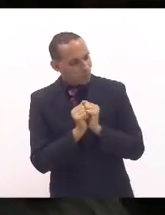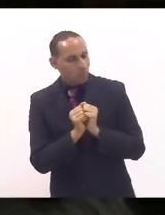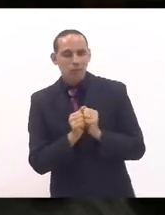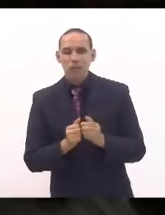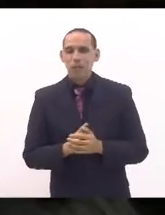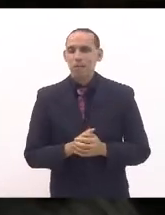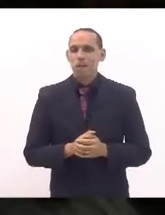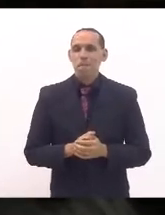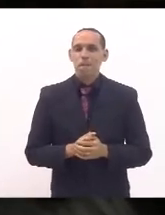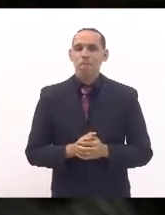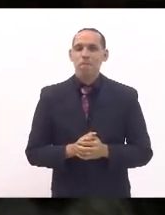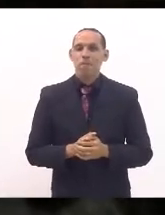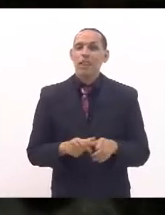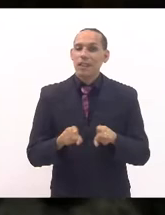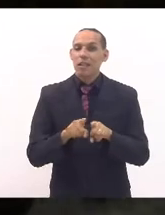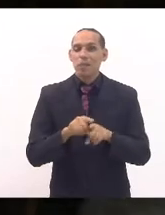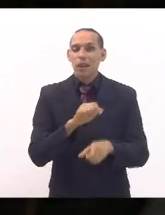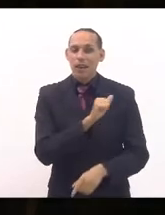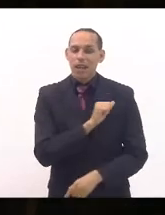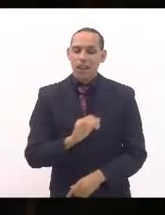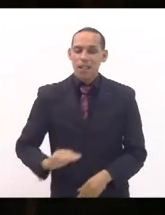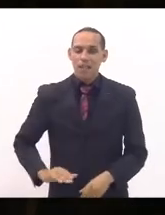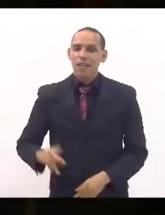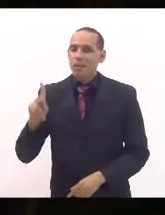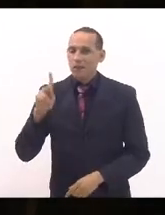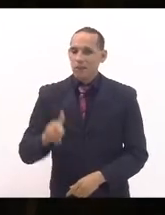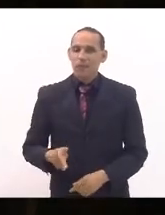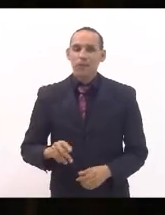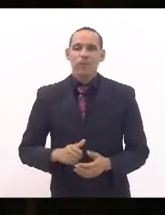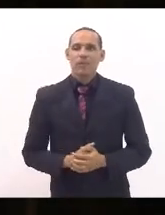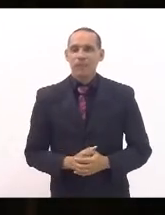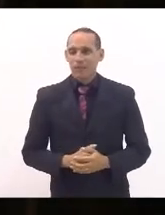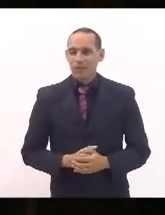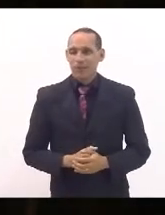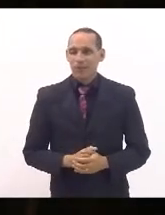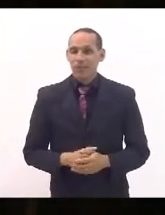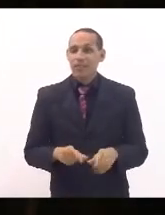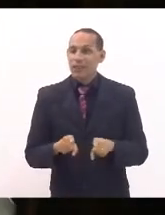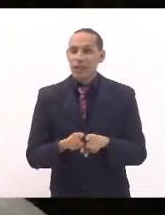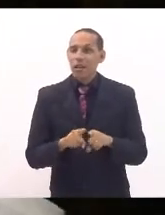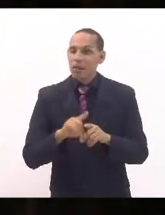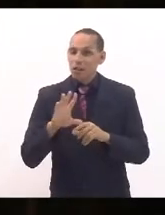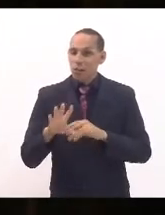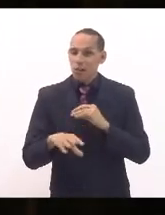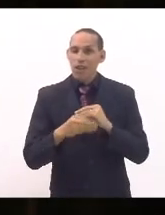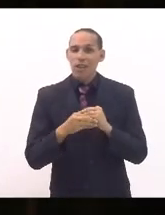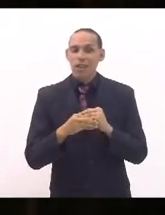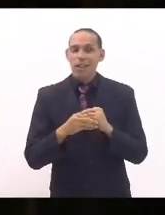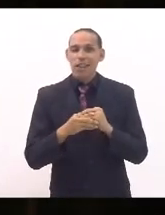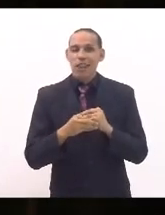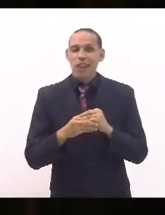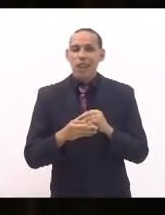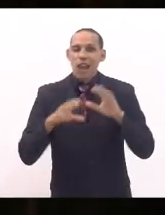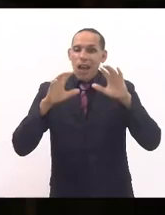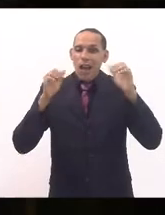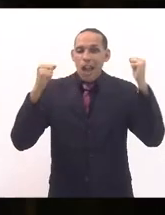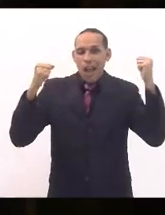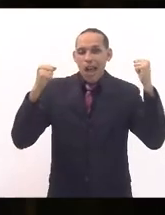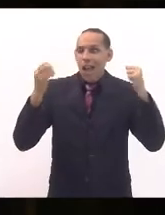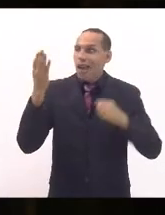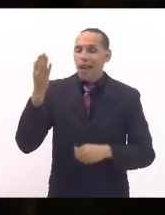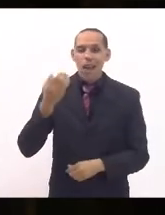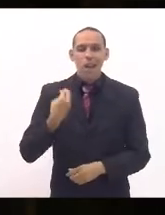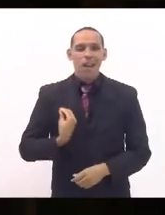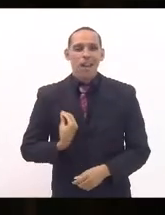comigo. E com o presidente André Siciliano, e também complementar as torcidas presentes